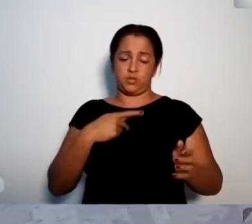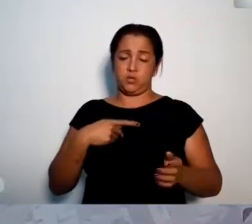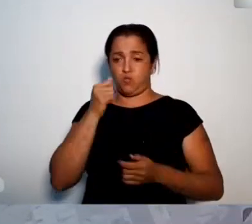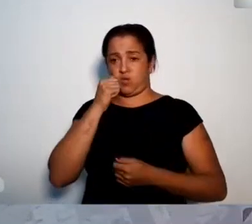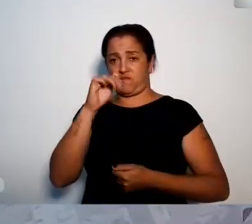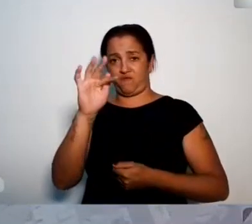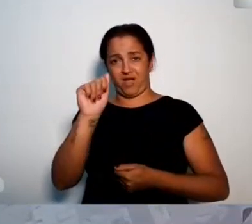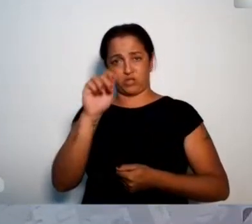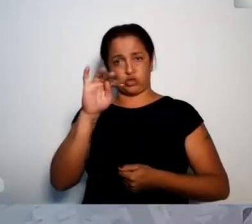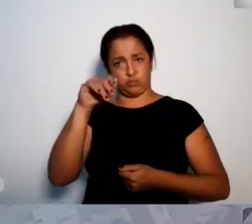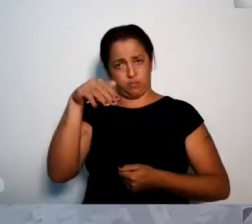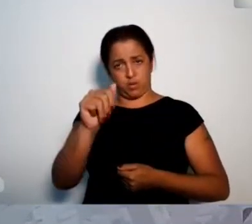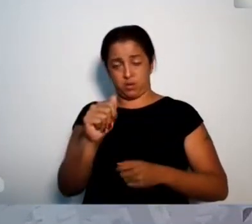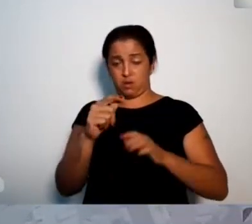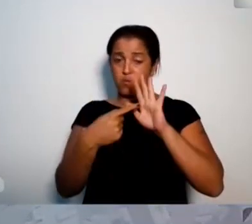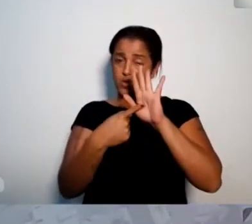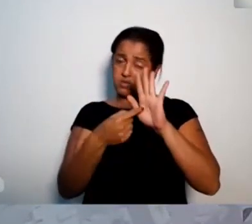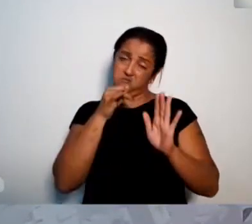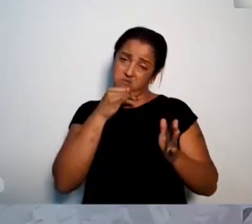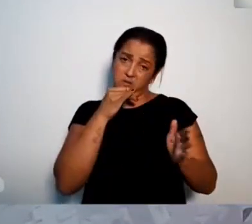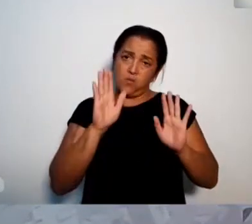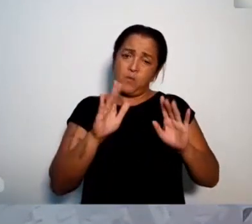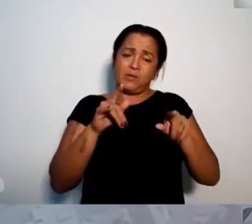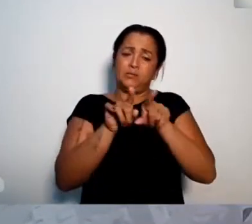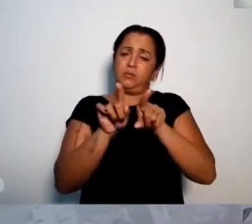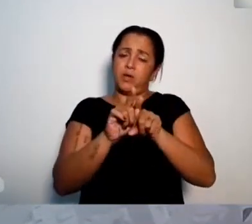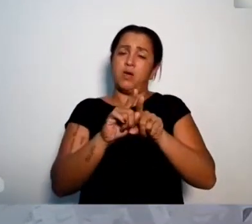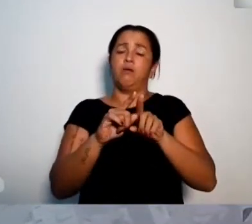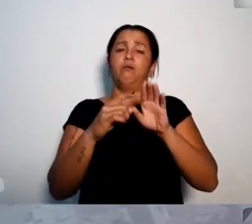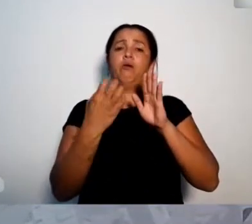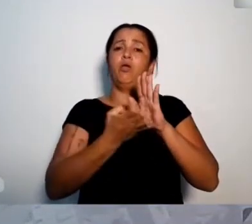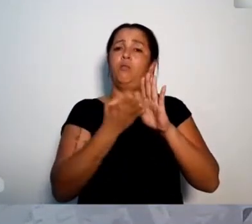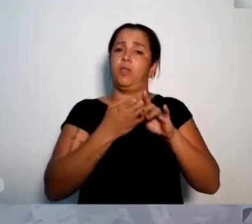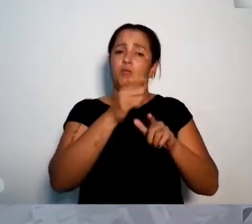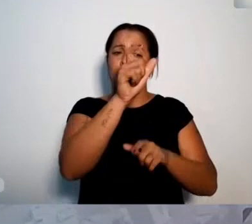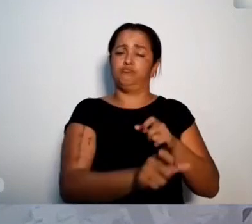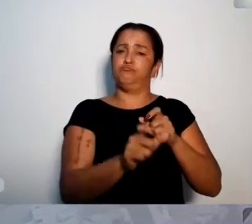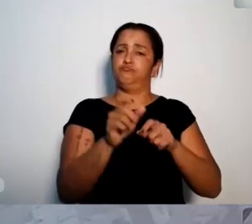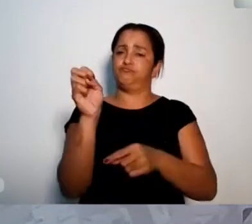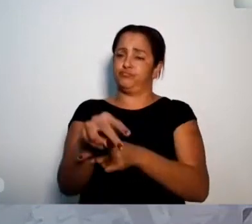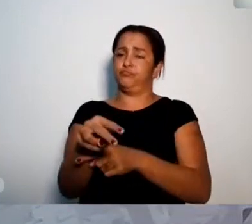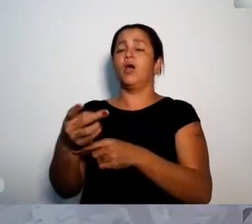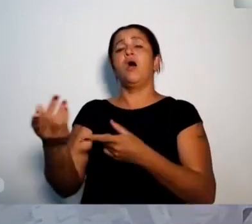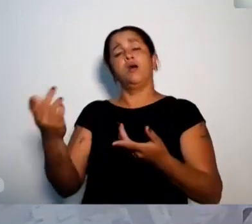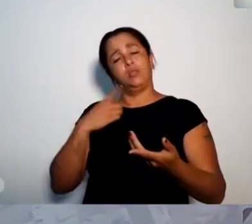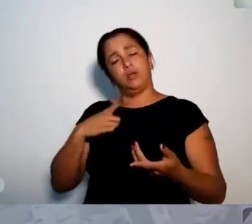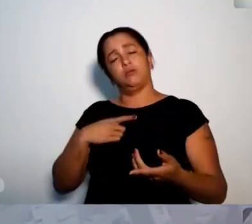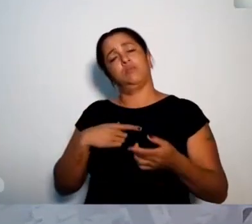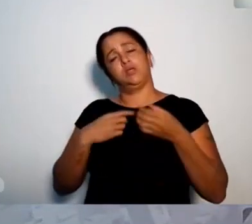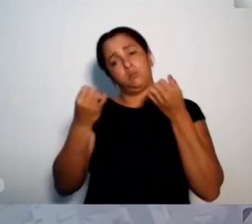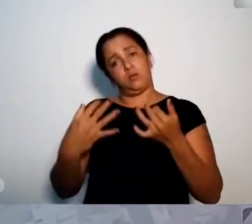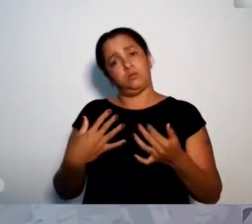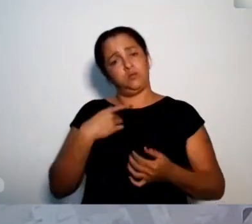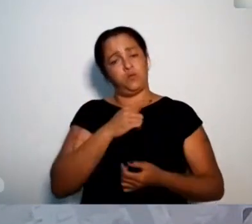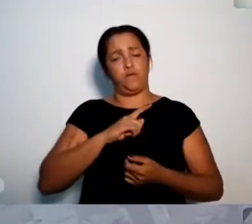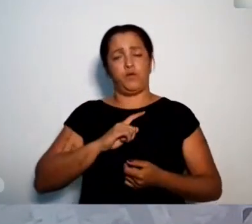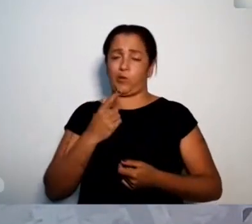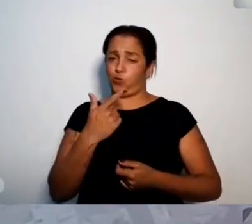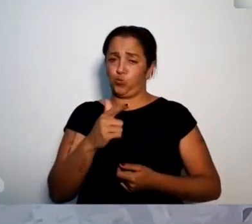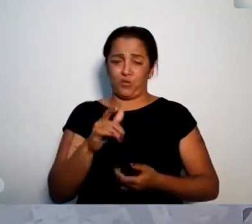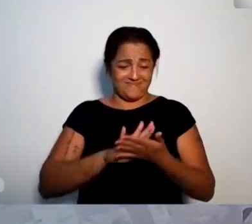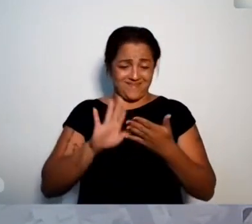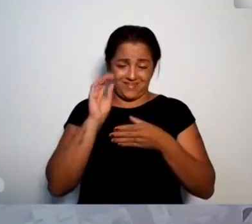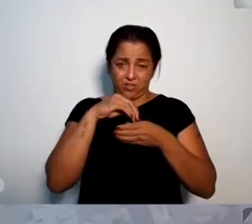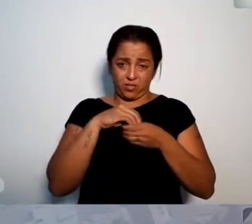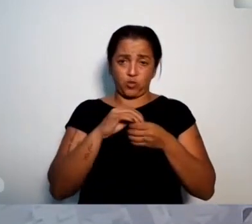E da mesma forma, para os empregadores. A justificativa do governo para que isso não existisse nesse projeto, eu até